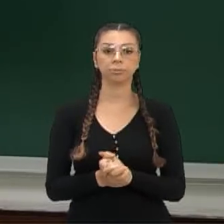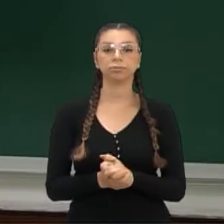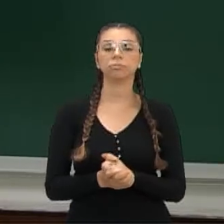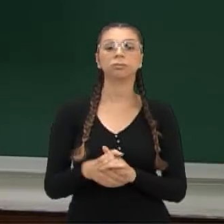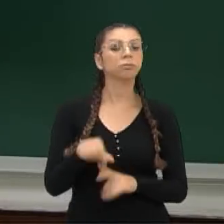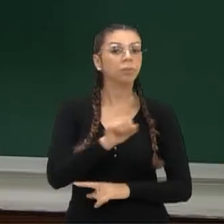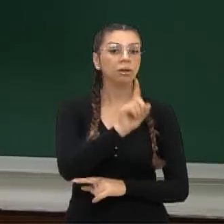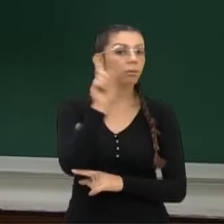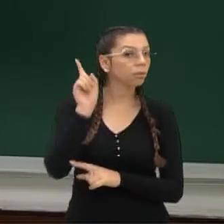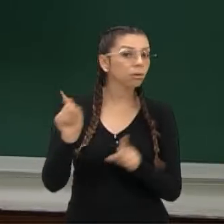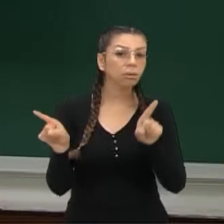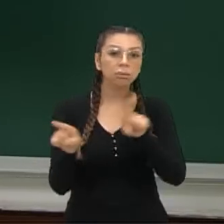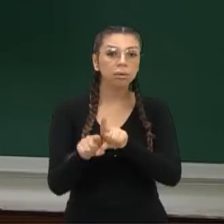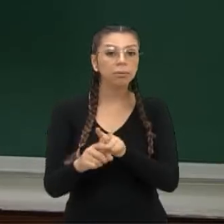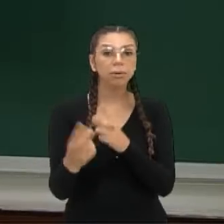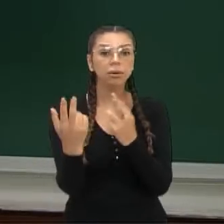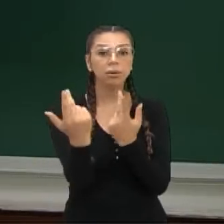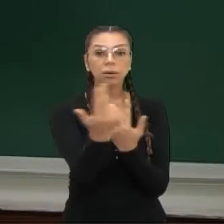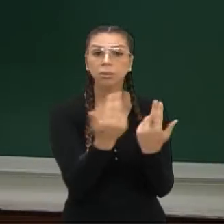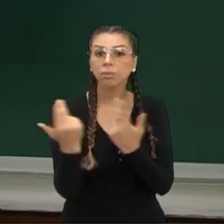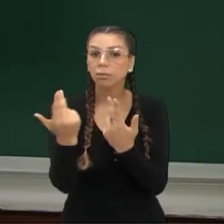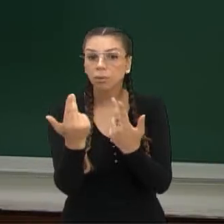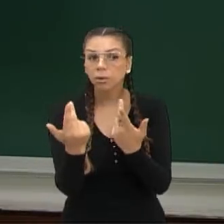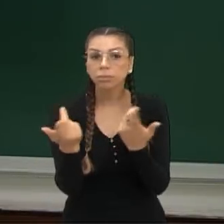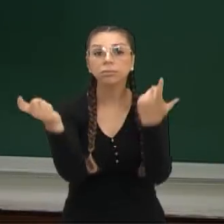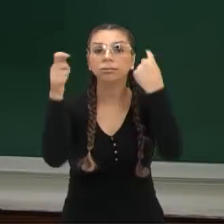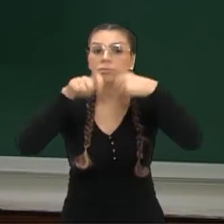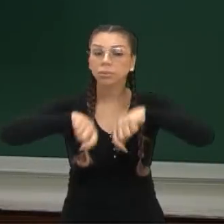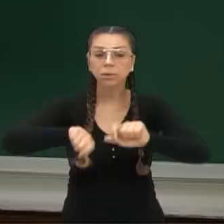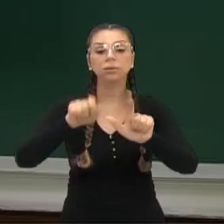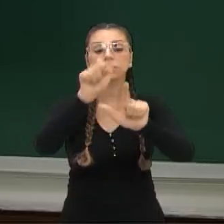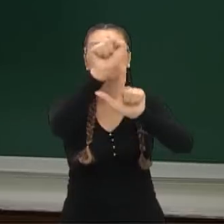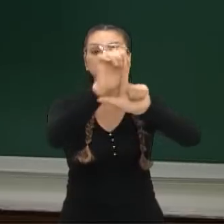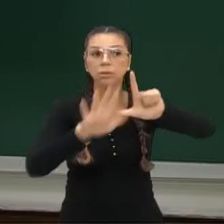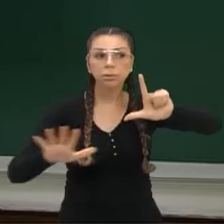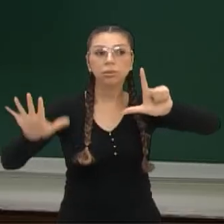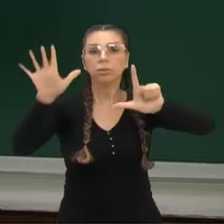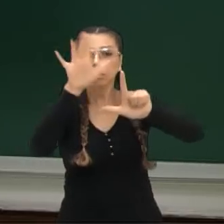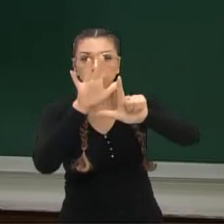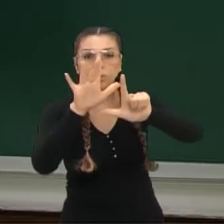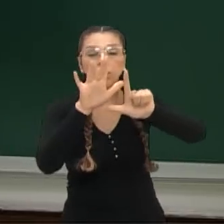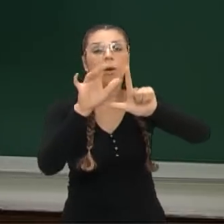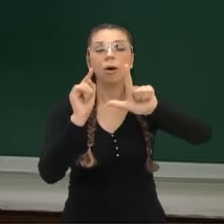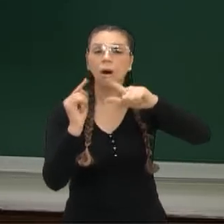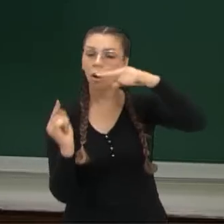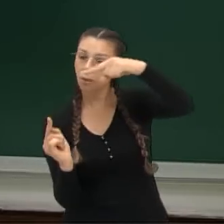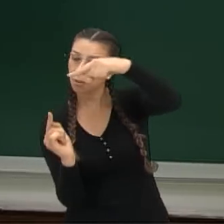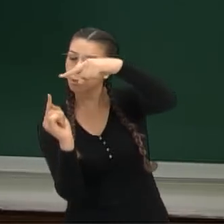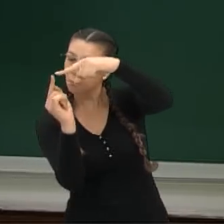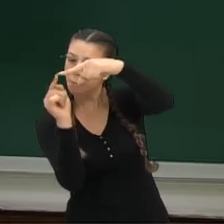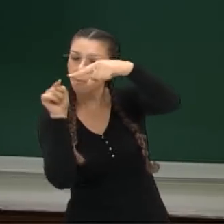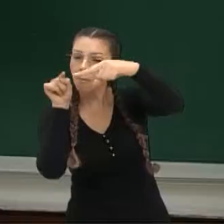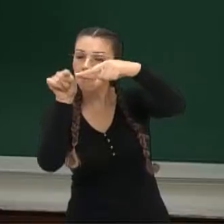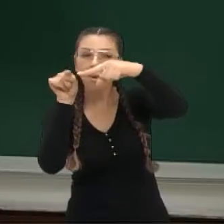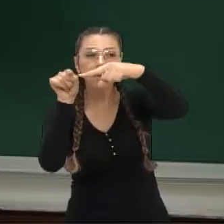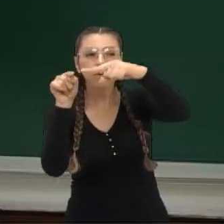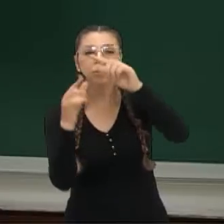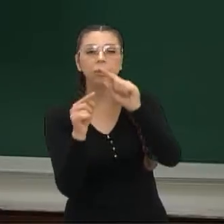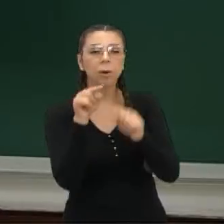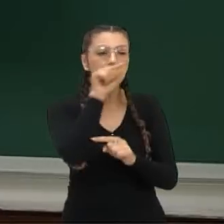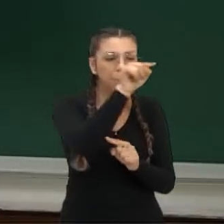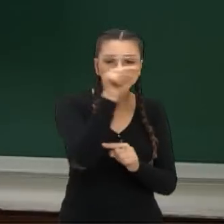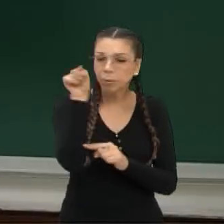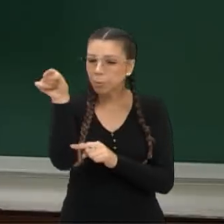é a mesma coisa. A gente precisa para localizar esse pontinho aqui do vértice, esse pontinho, esse pontinho e